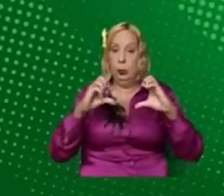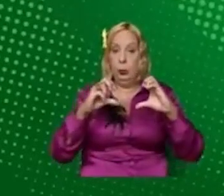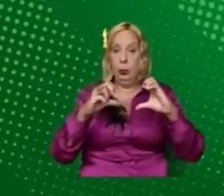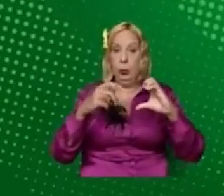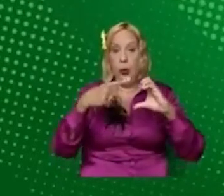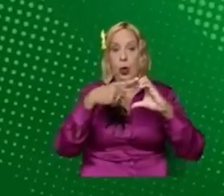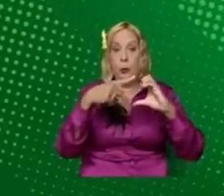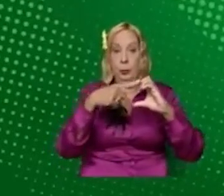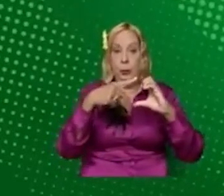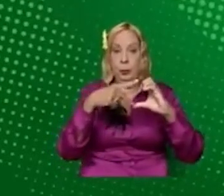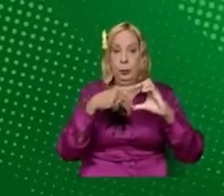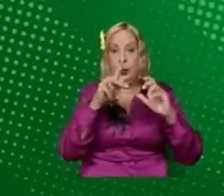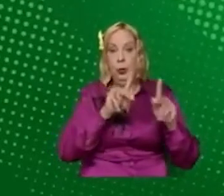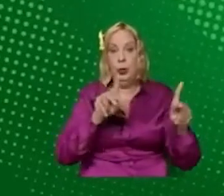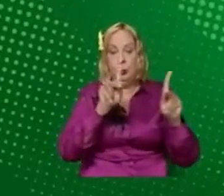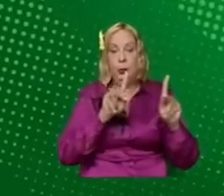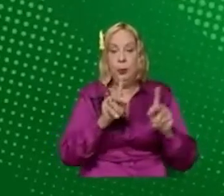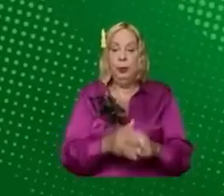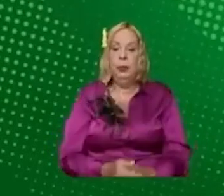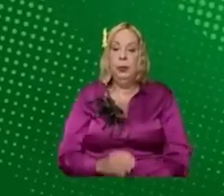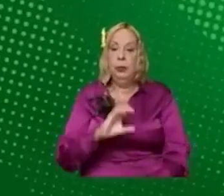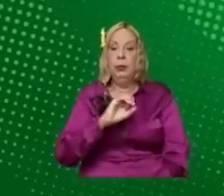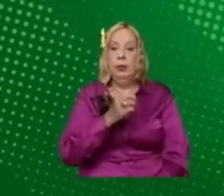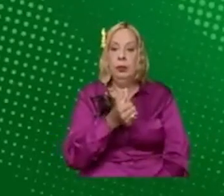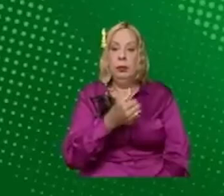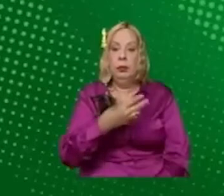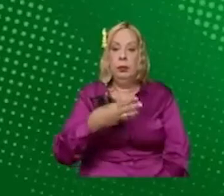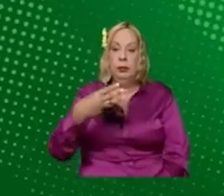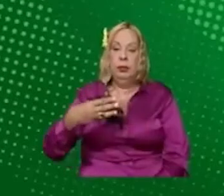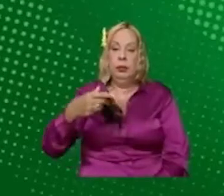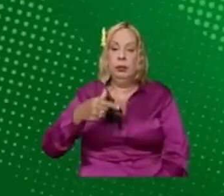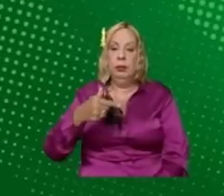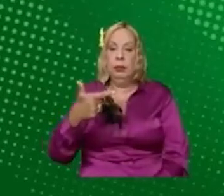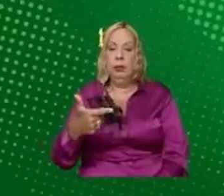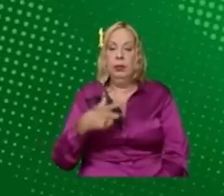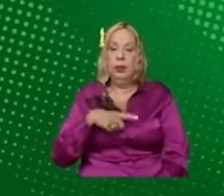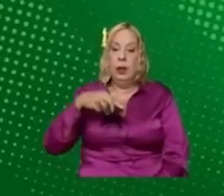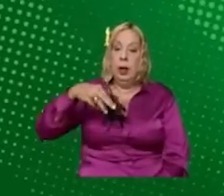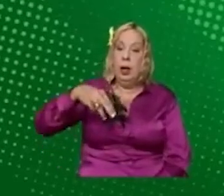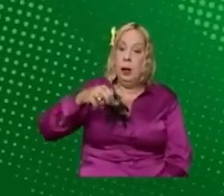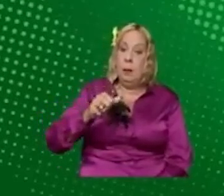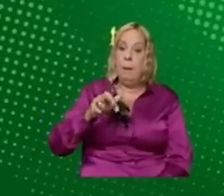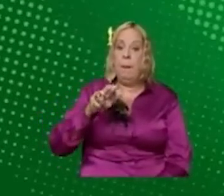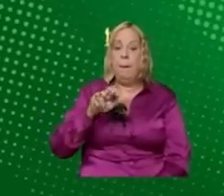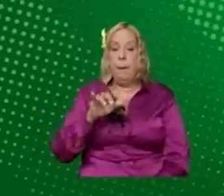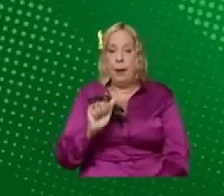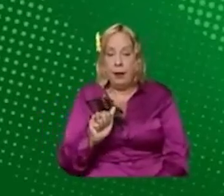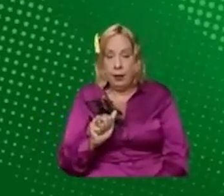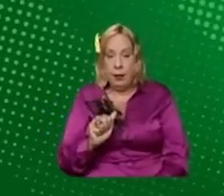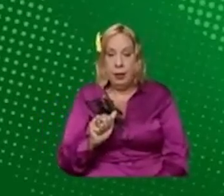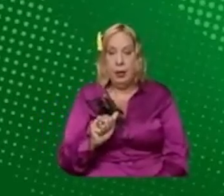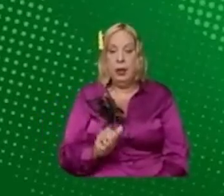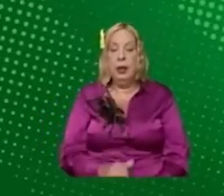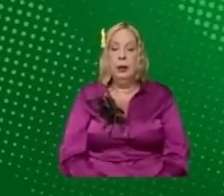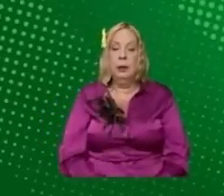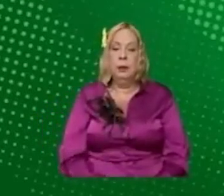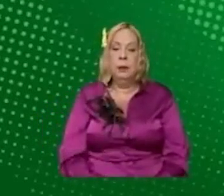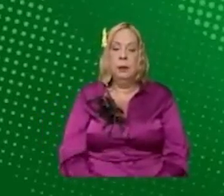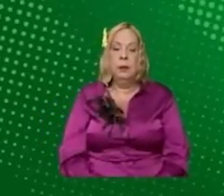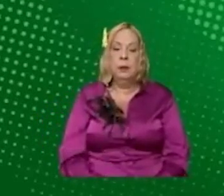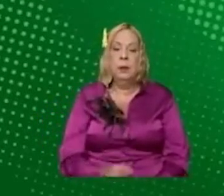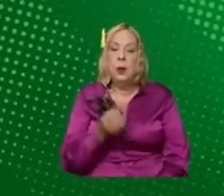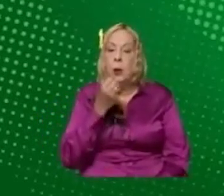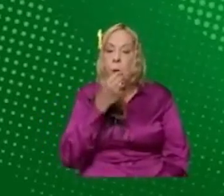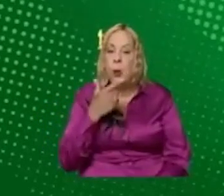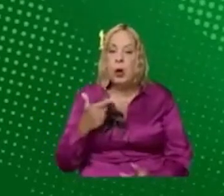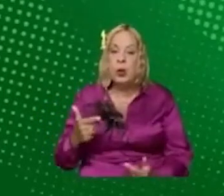leva R$500. Tem aqui o 063372, a Maria Rodrigues escreveu ali, ó, boa sorte, levou boa sorte mesmo,